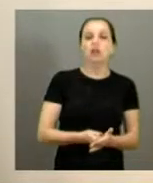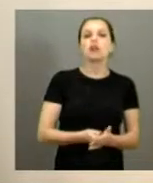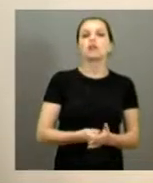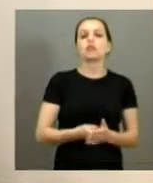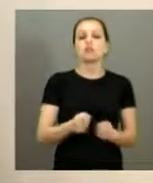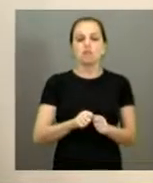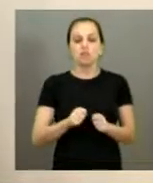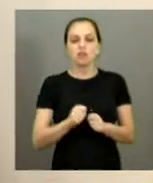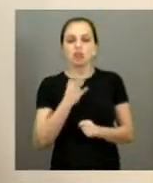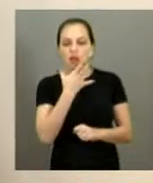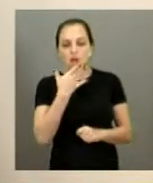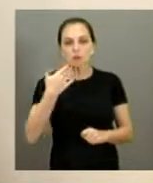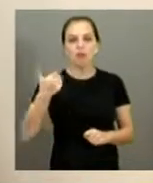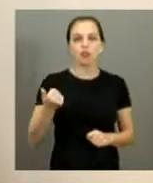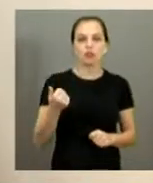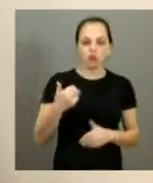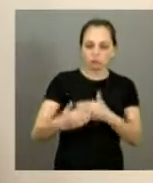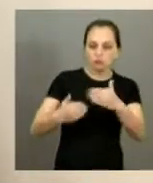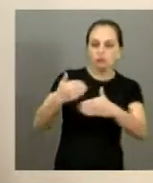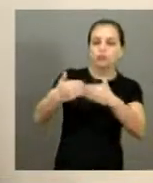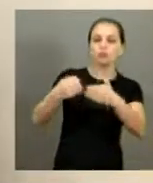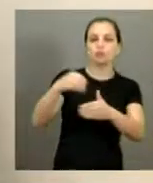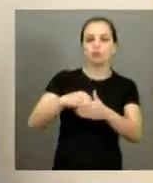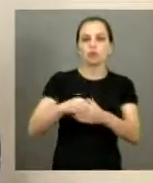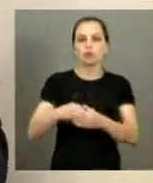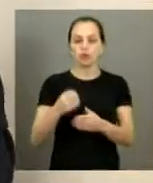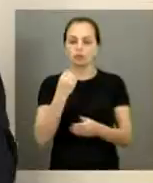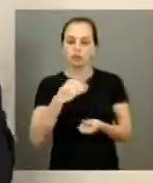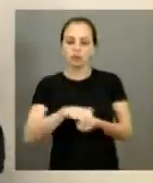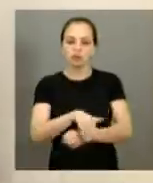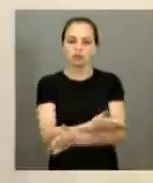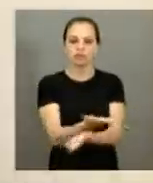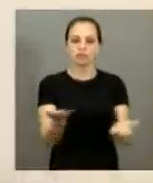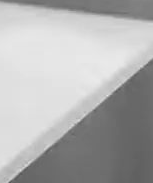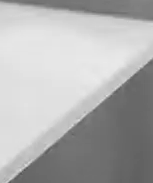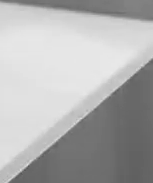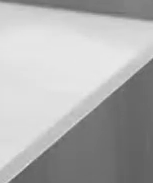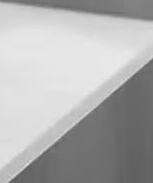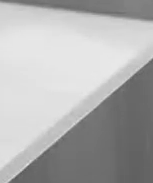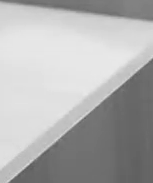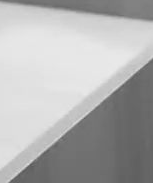em outras eleições para frente aí uma boa noite a todos